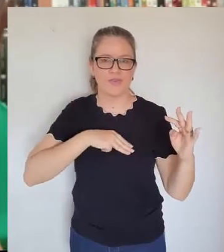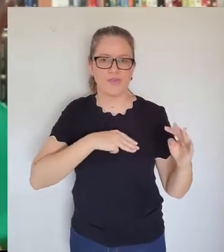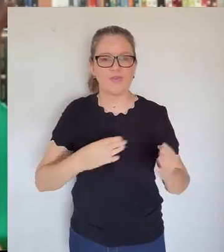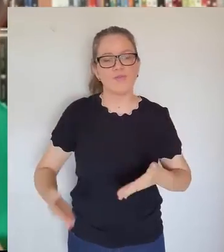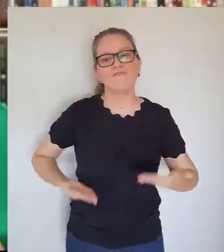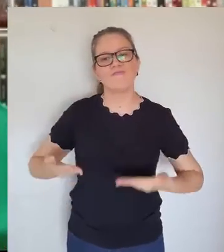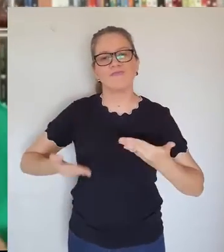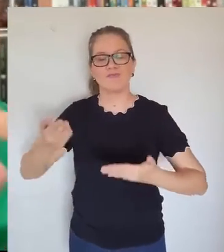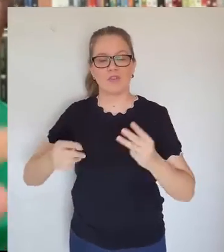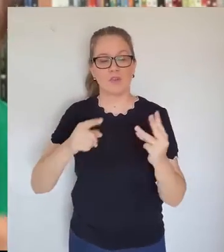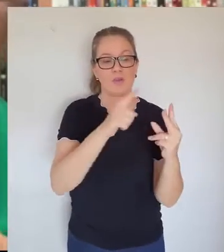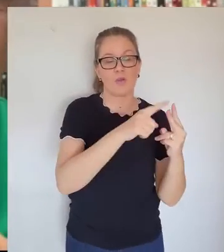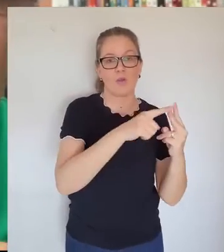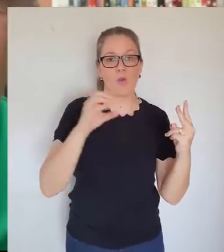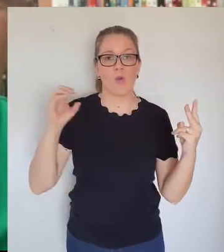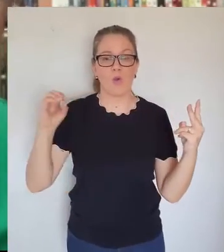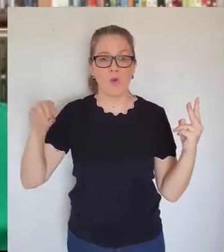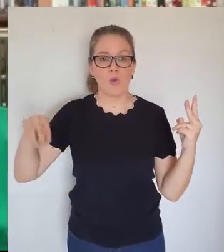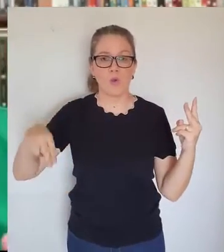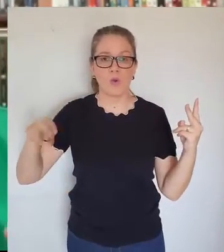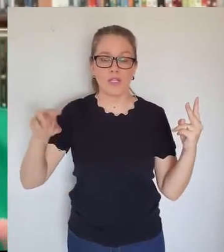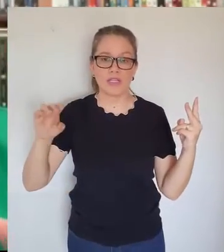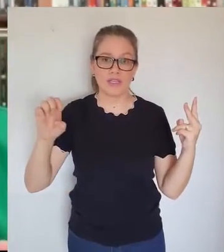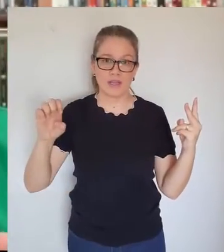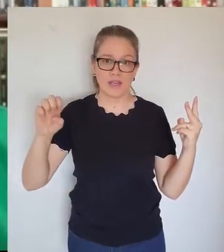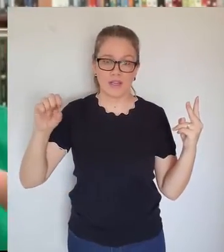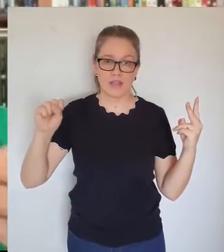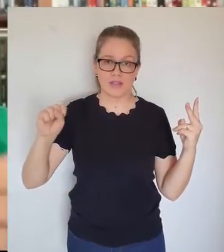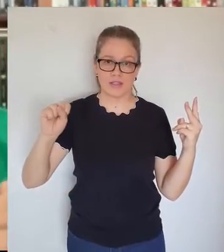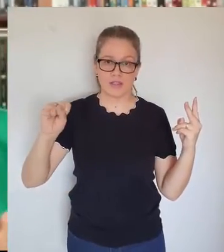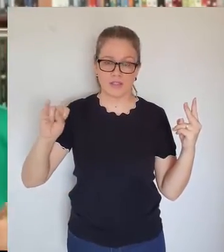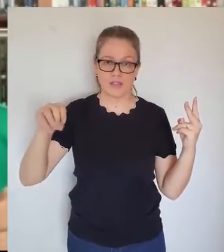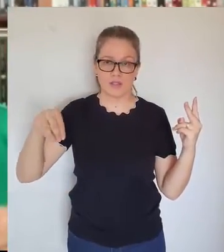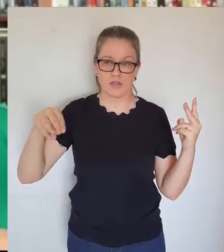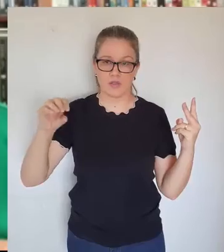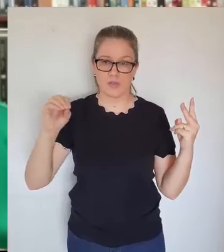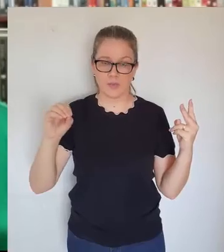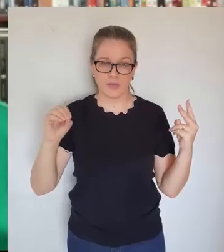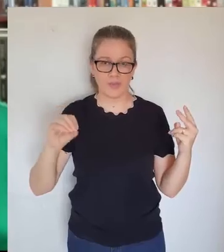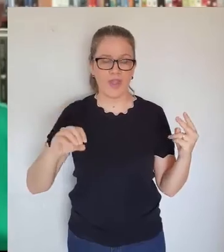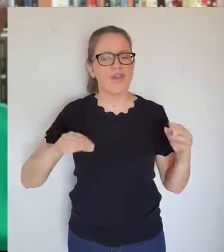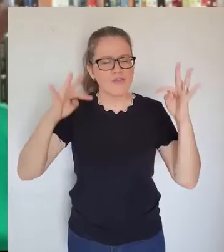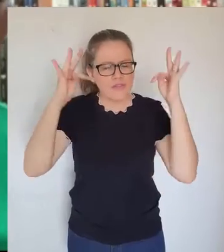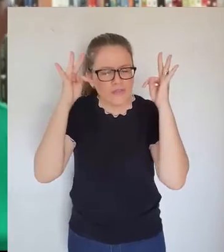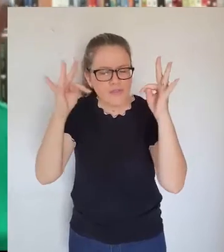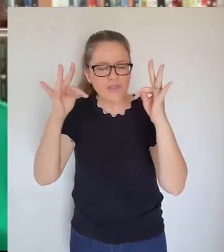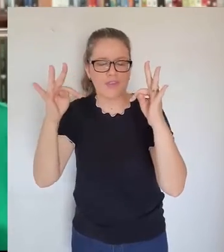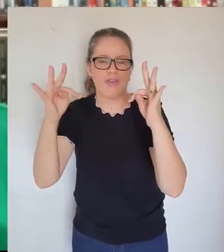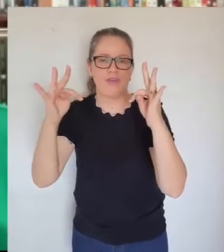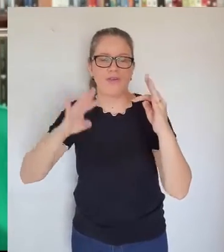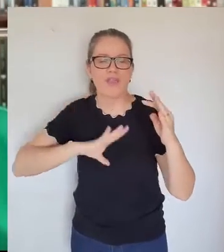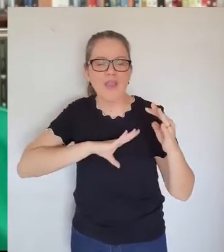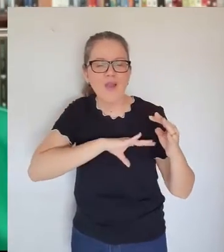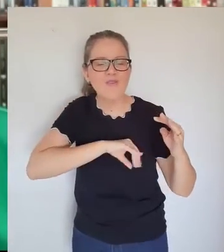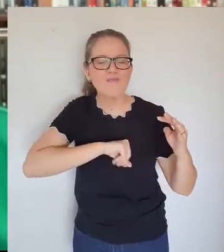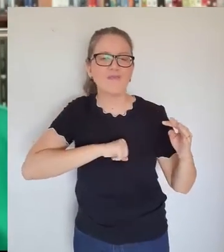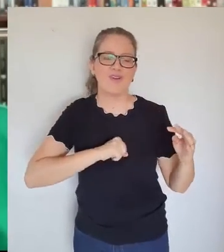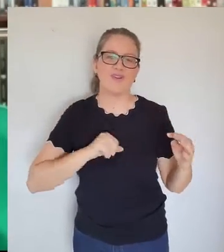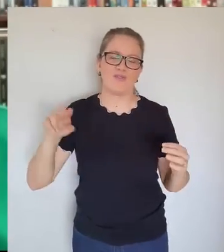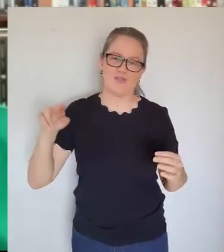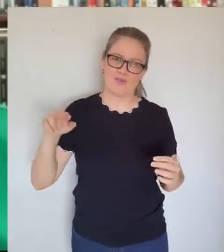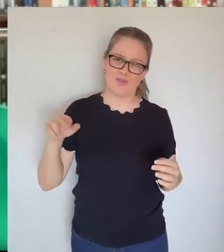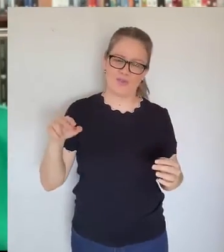características maravilhosas. E Onésimo, ele diz, fiel e amado irmão. Não podemos esquecer que esse